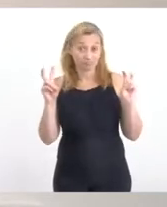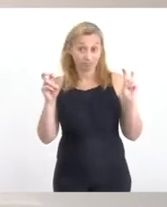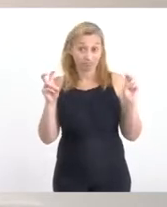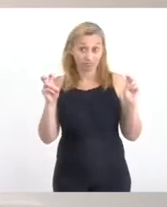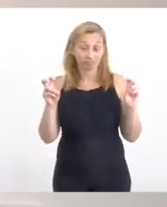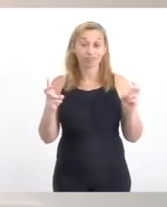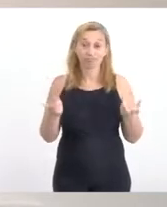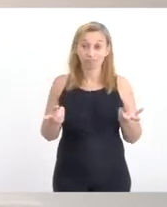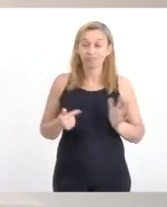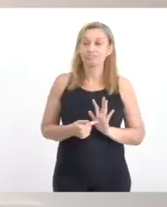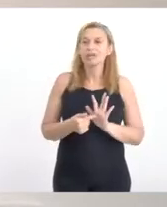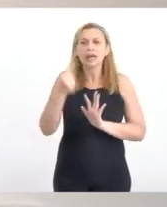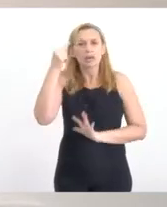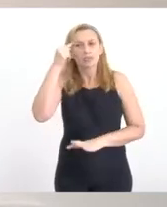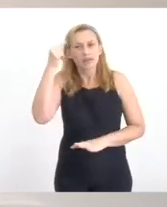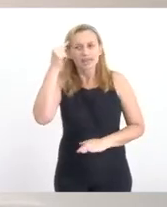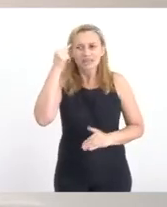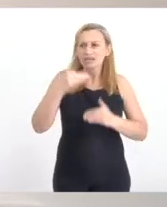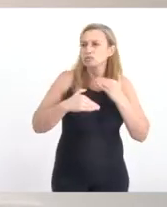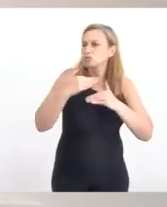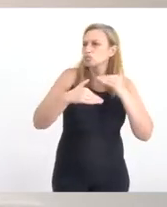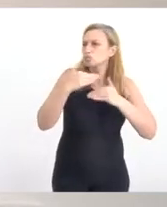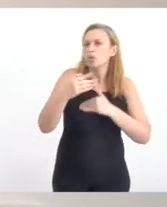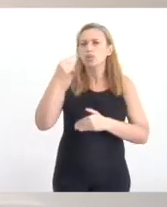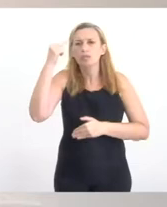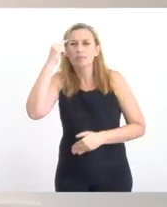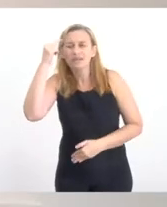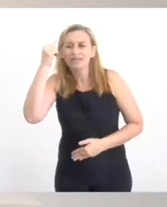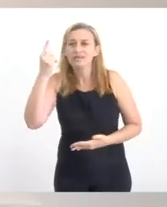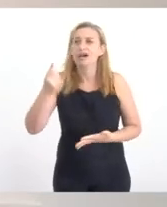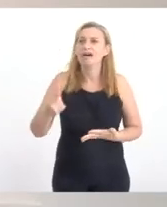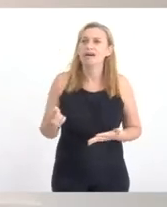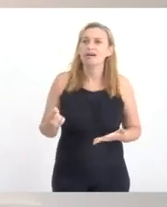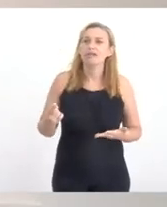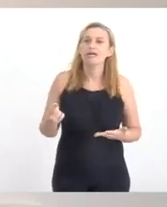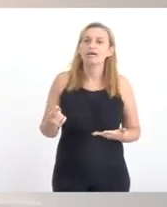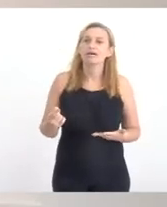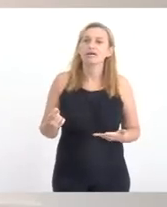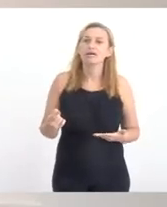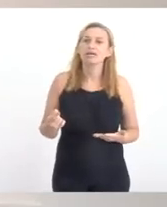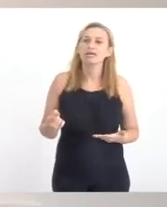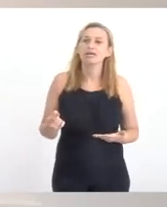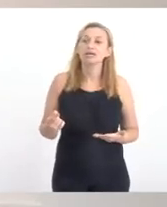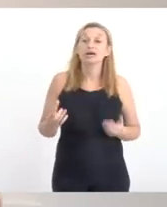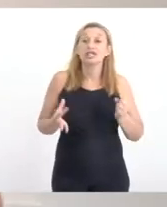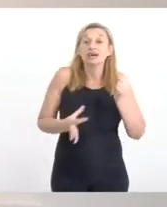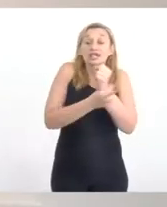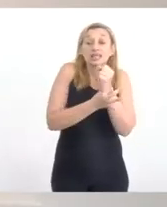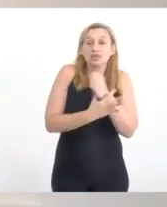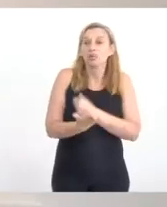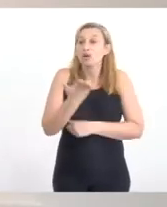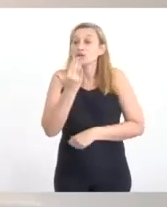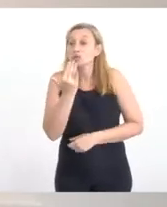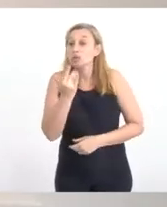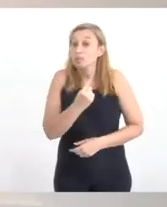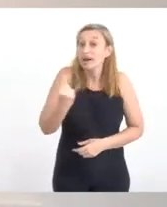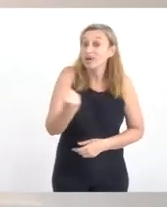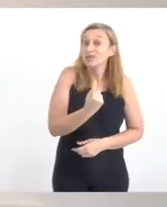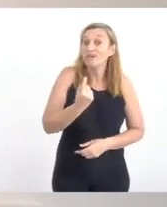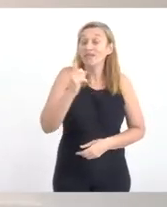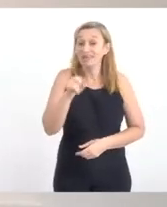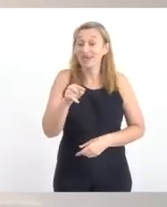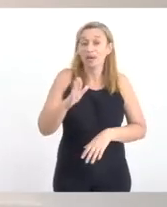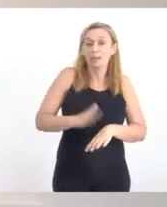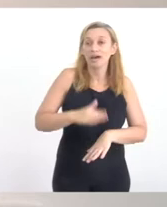traz à tona né de pensar o desenvolvimento de pensar é a segurança alimentar e para nós